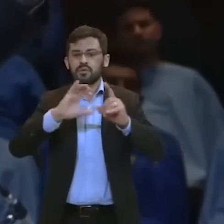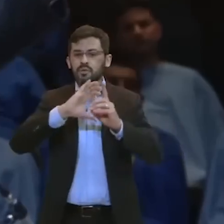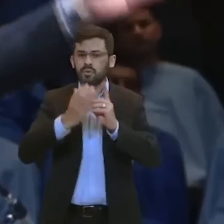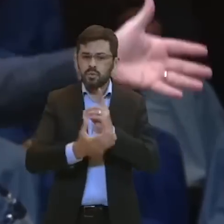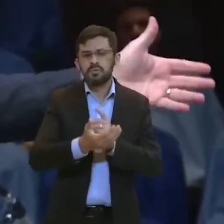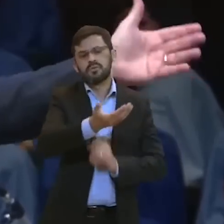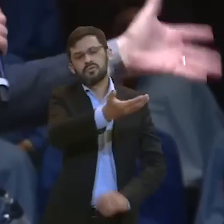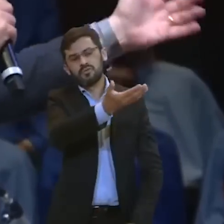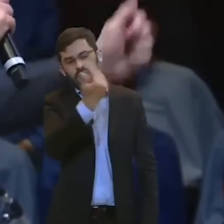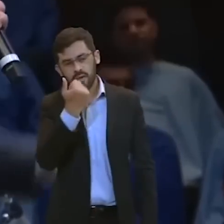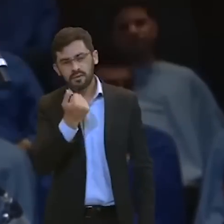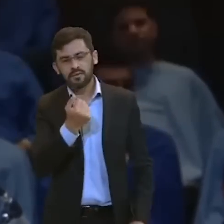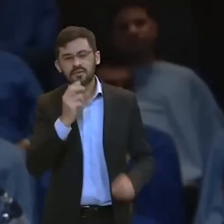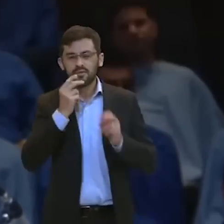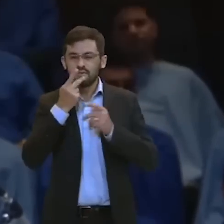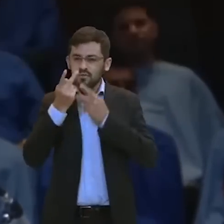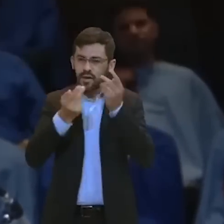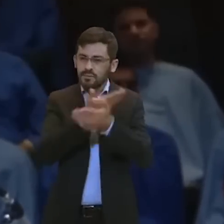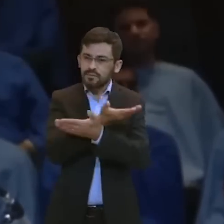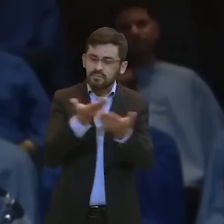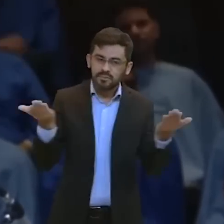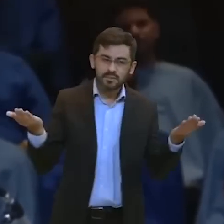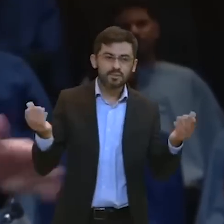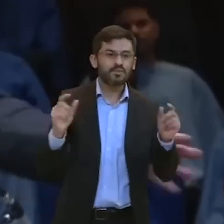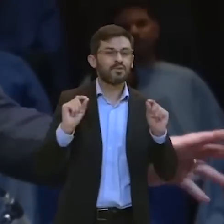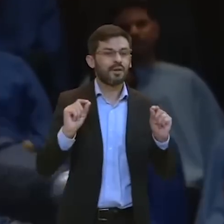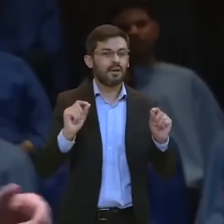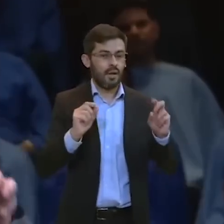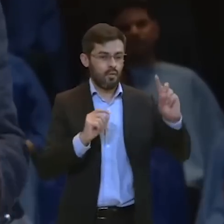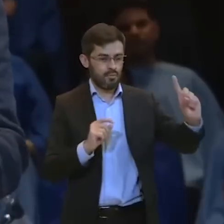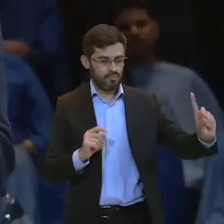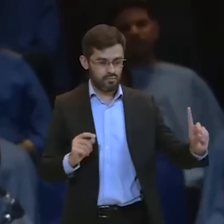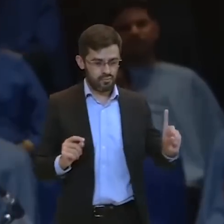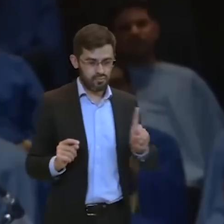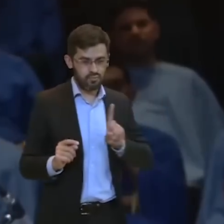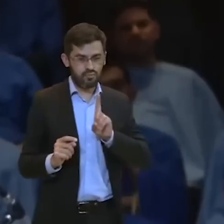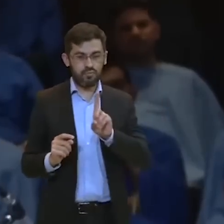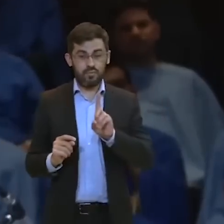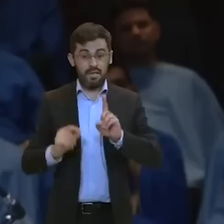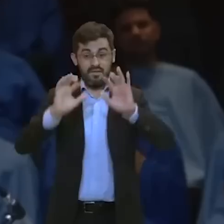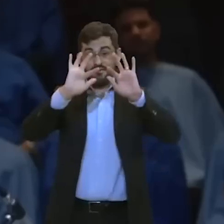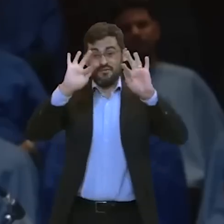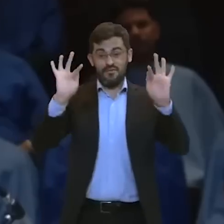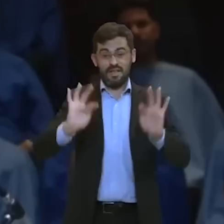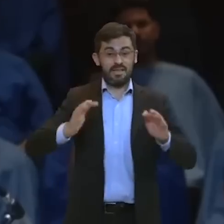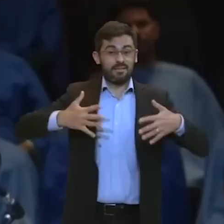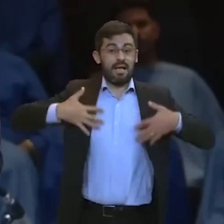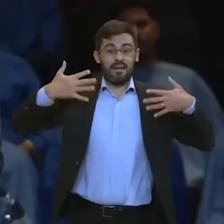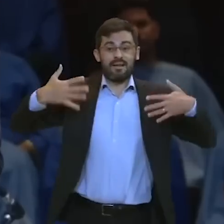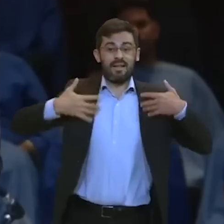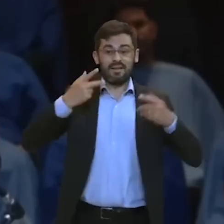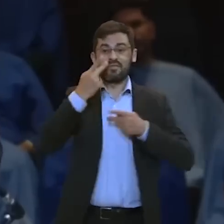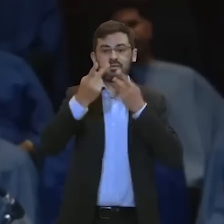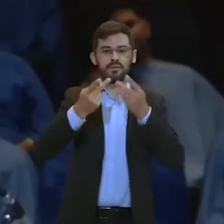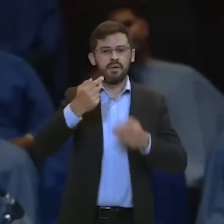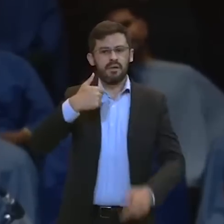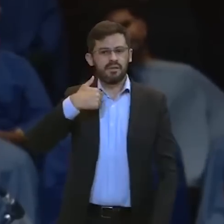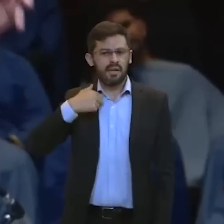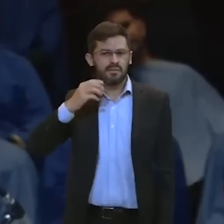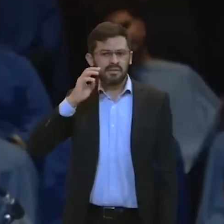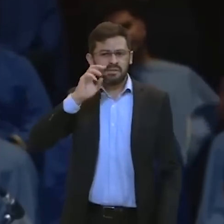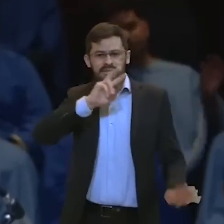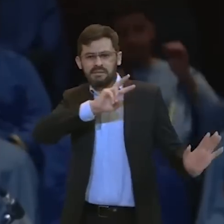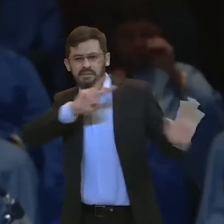falei: vem cá, meu irmão, fala o que você precisa falar. E ele chegou lá na frente, todo feliz, alegre, e disse assim: gente, a